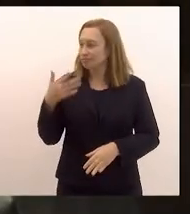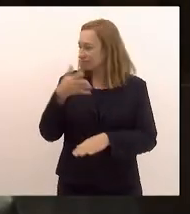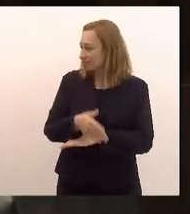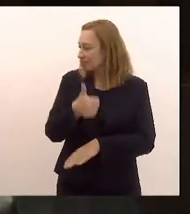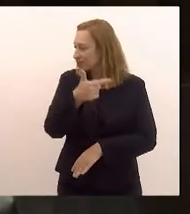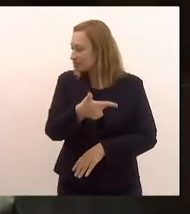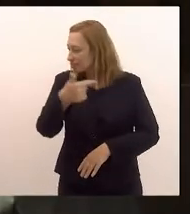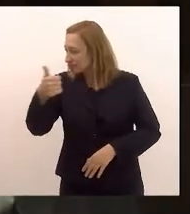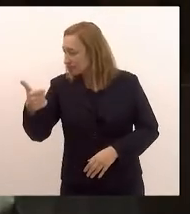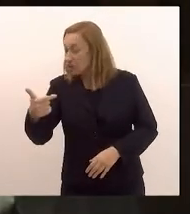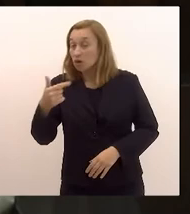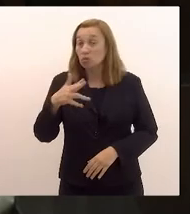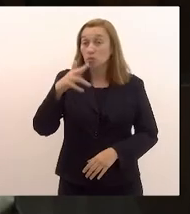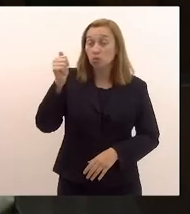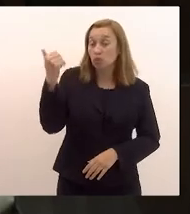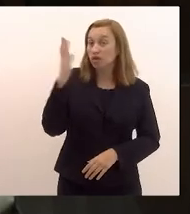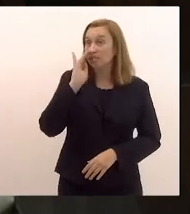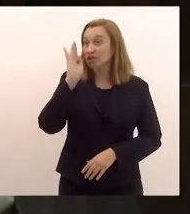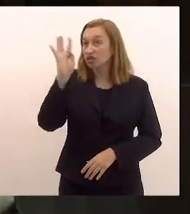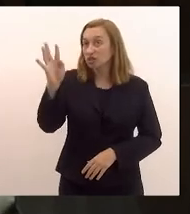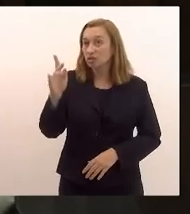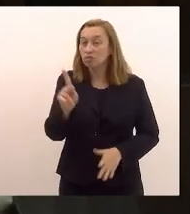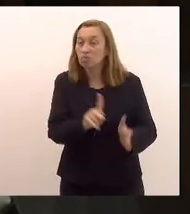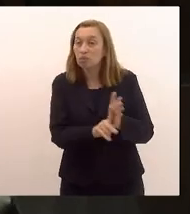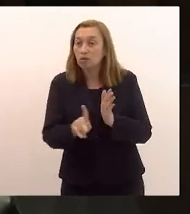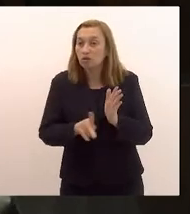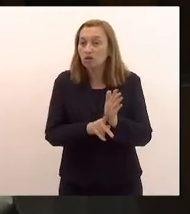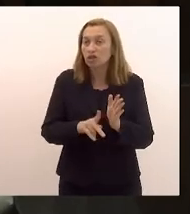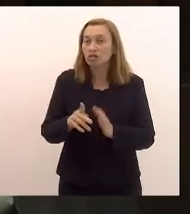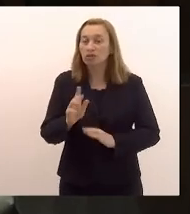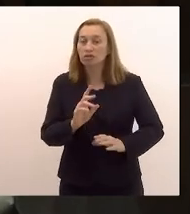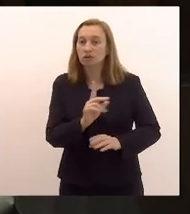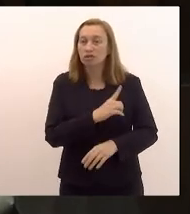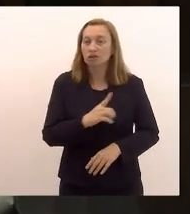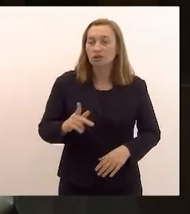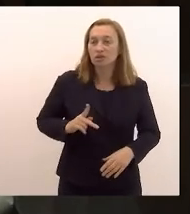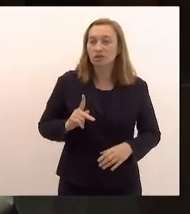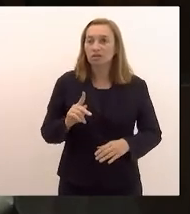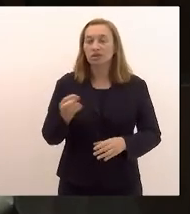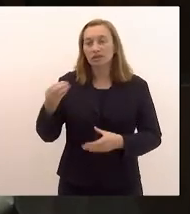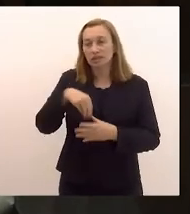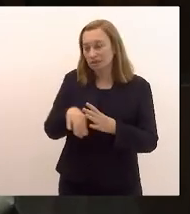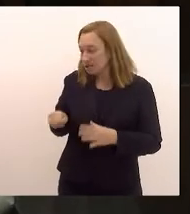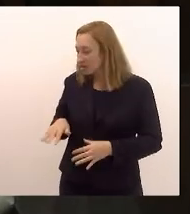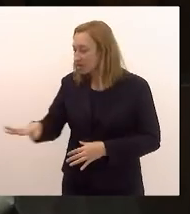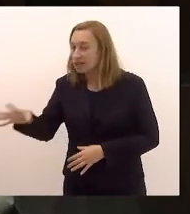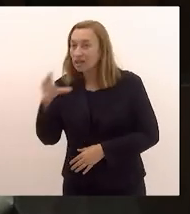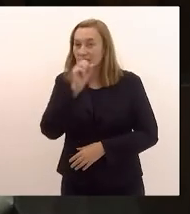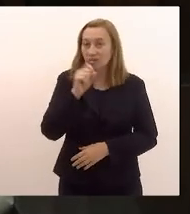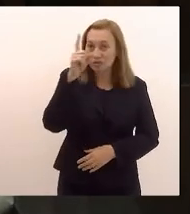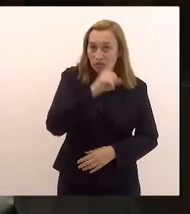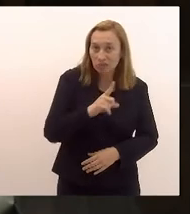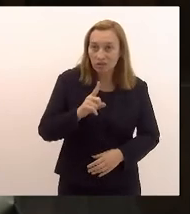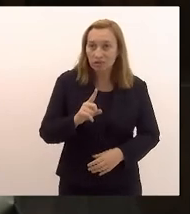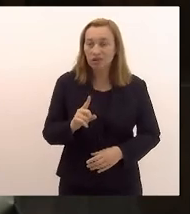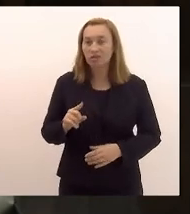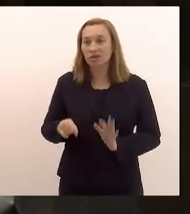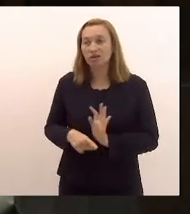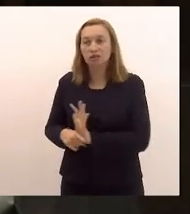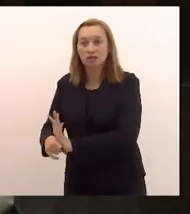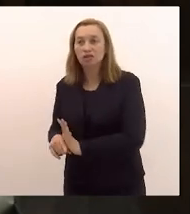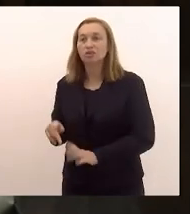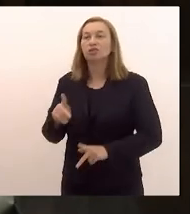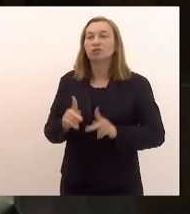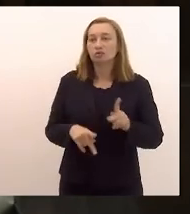entrei em 2002 eu jamais imaginaria um projeto como a defensoria ação nas favelas todo sábado e domingo atendendo a população